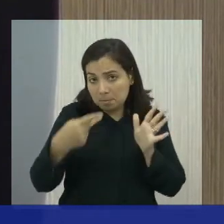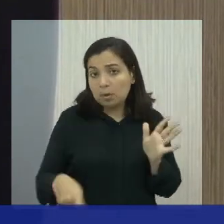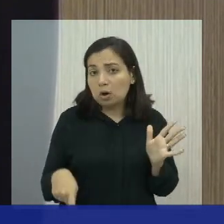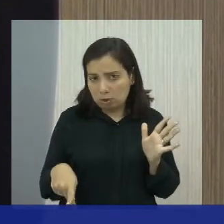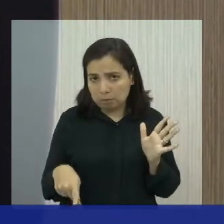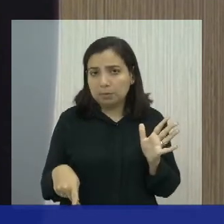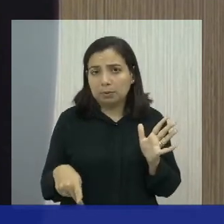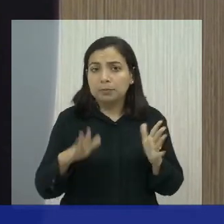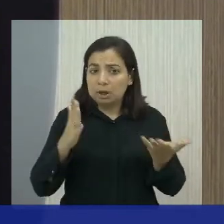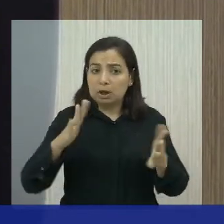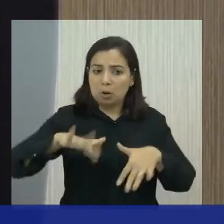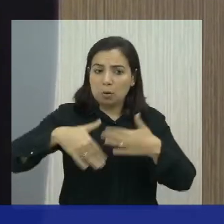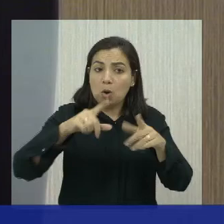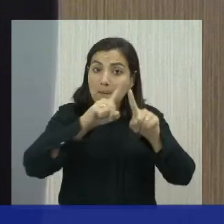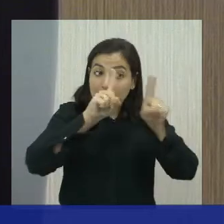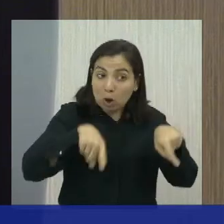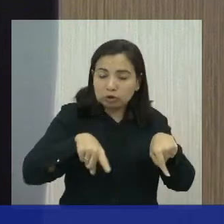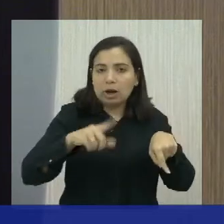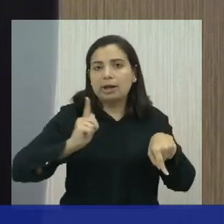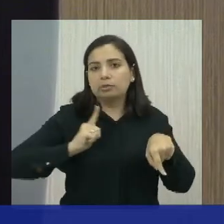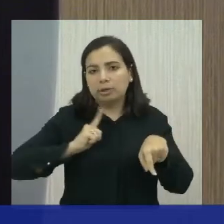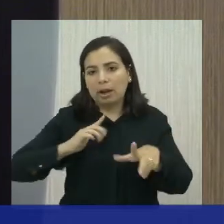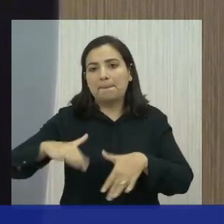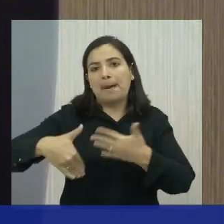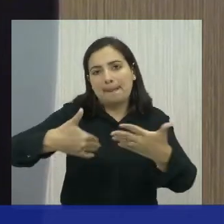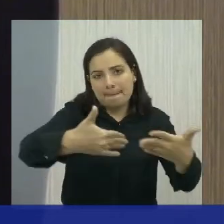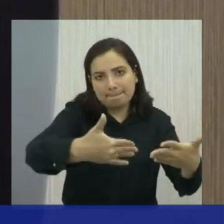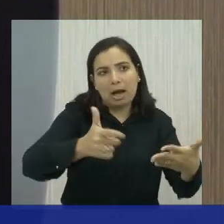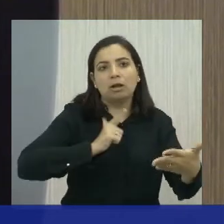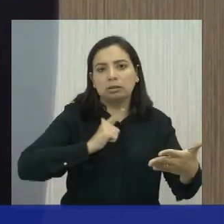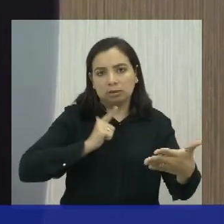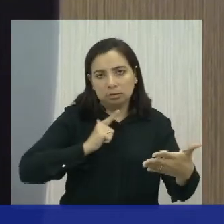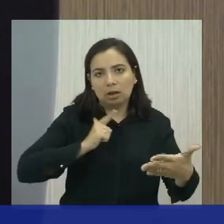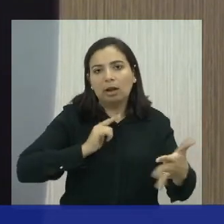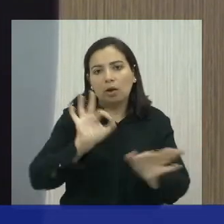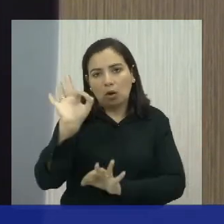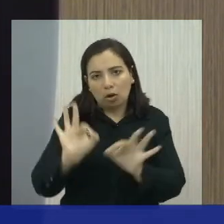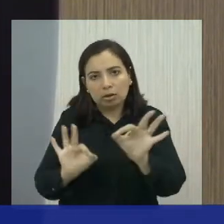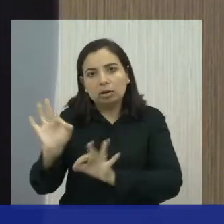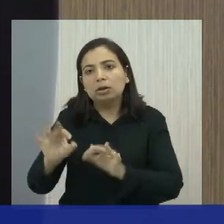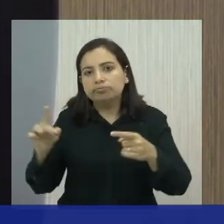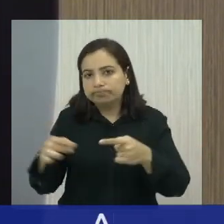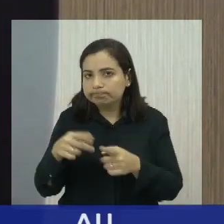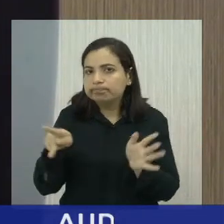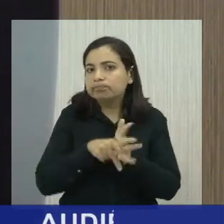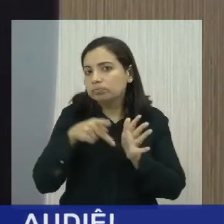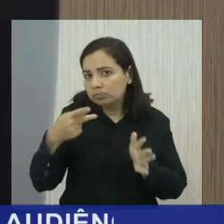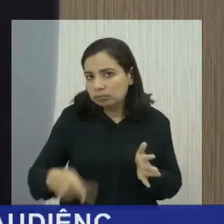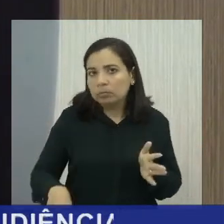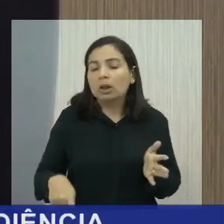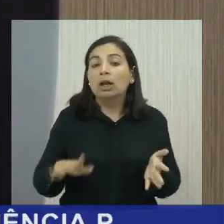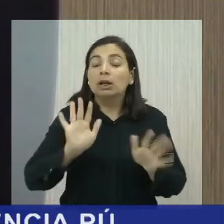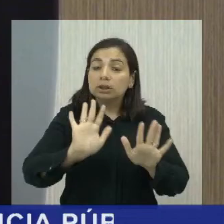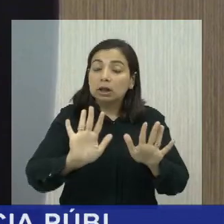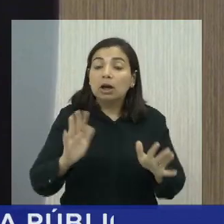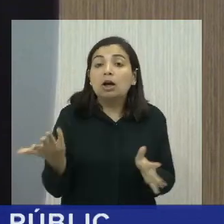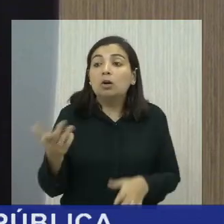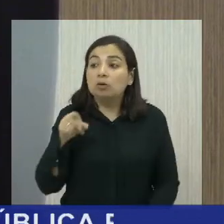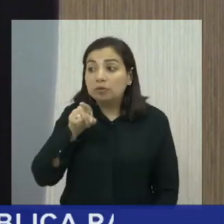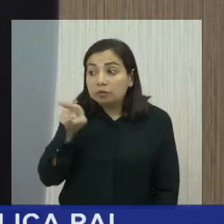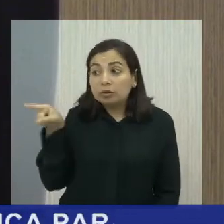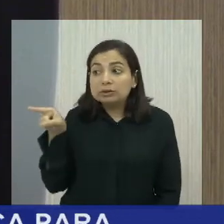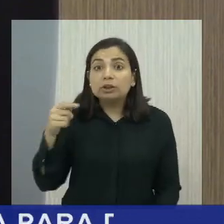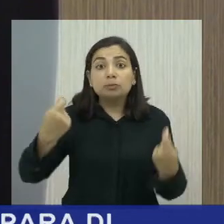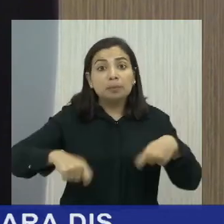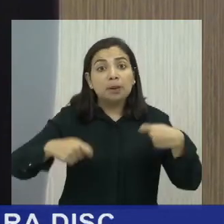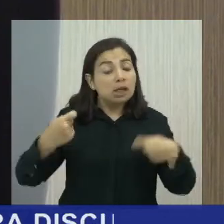né, segue um rito. Tá? Então, a sociedade precisa também tomar